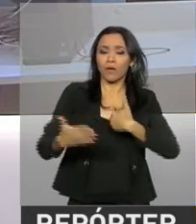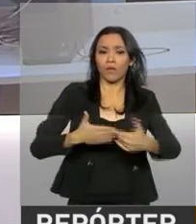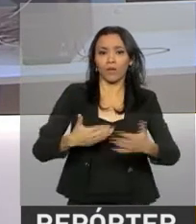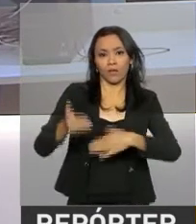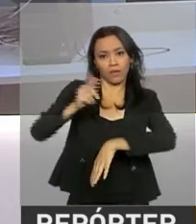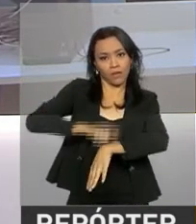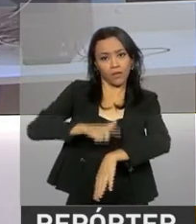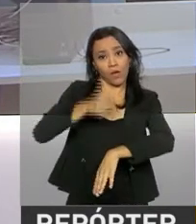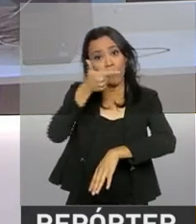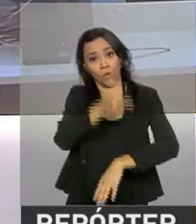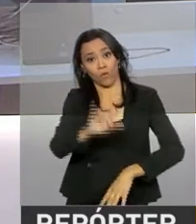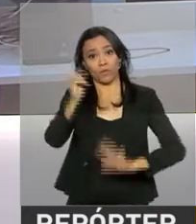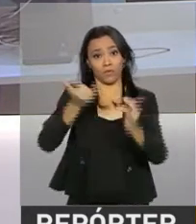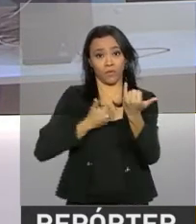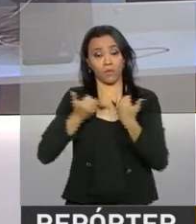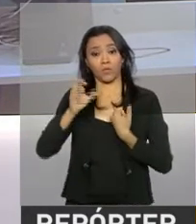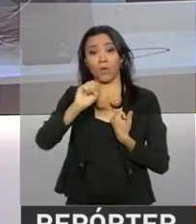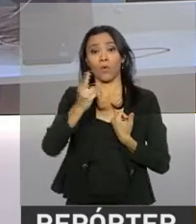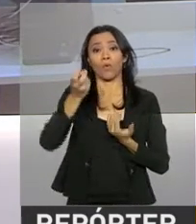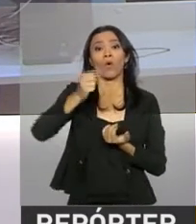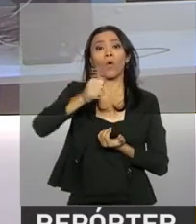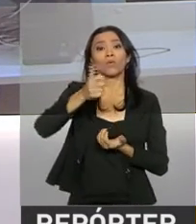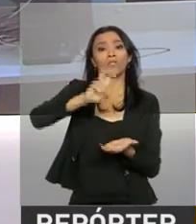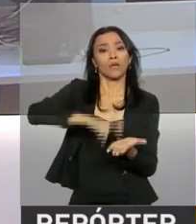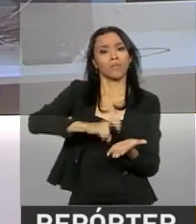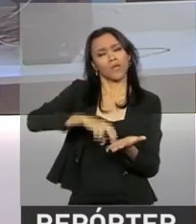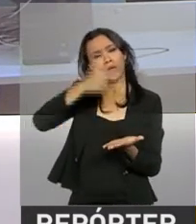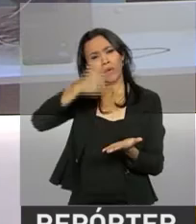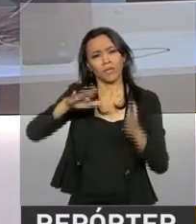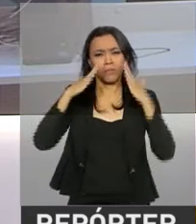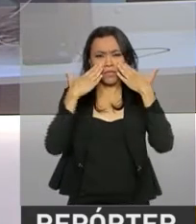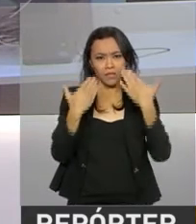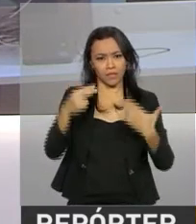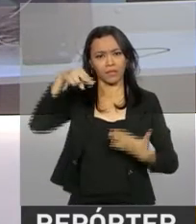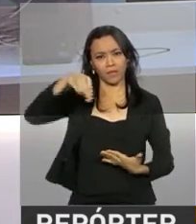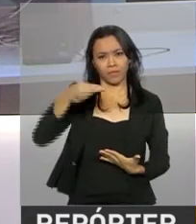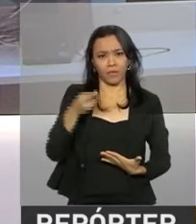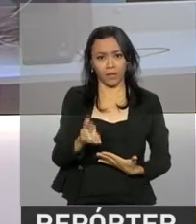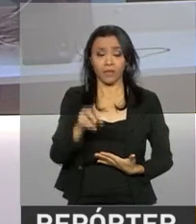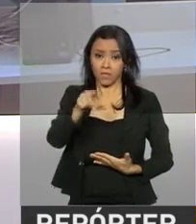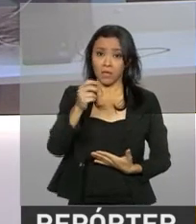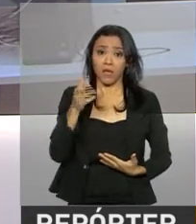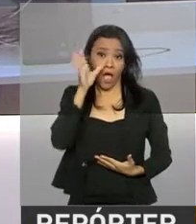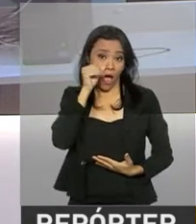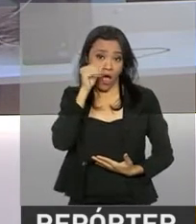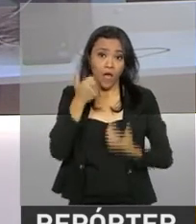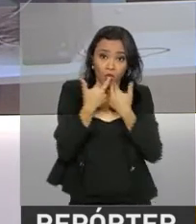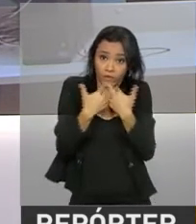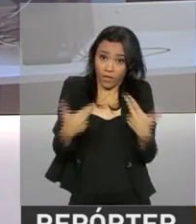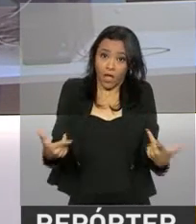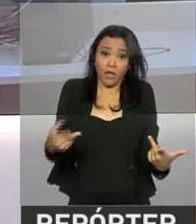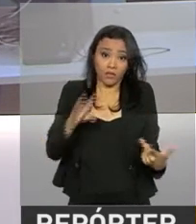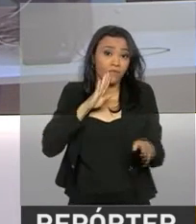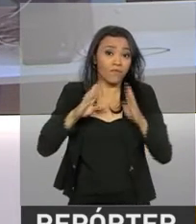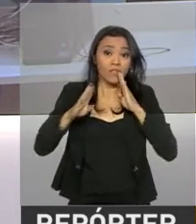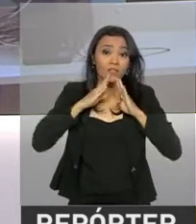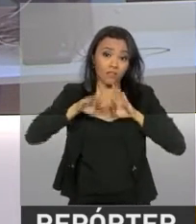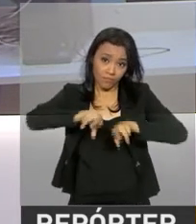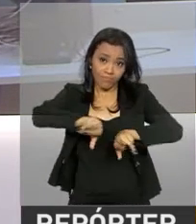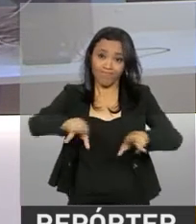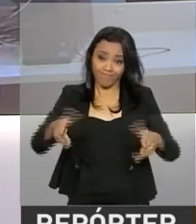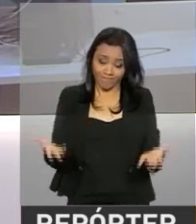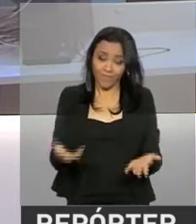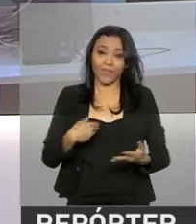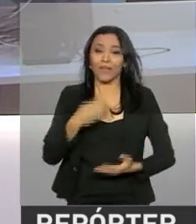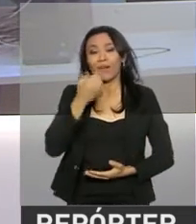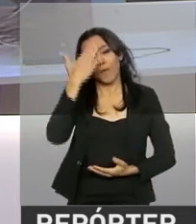outras informações ou às 11 da manhã na próxima edição do Repórter NBR. Você pode acompanhar também as novidades em nossas redes